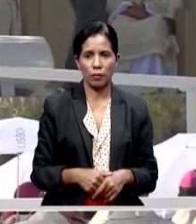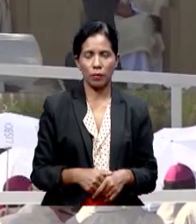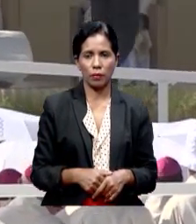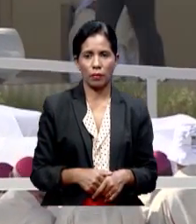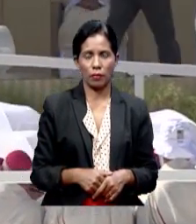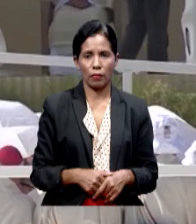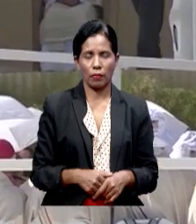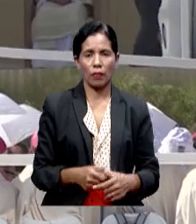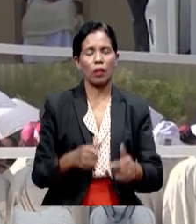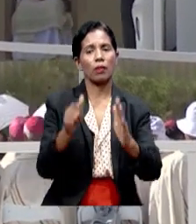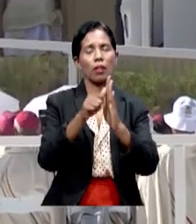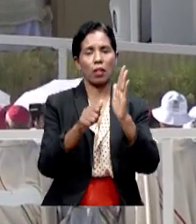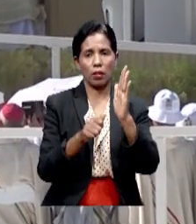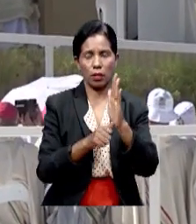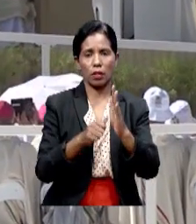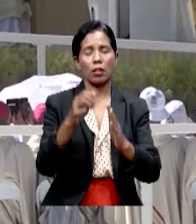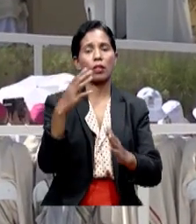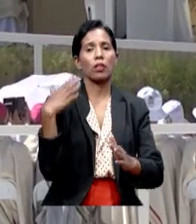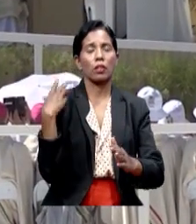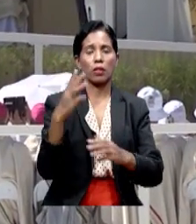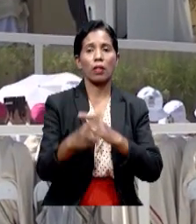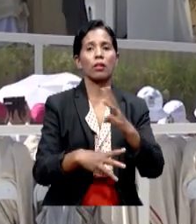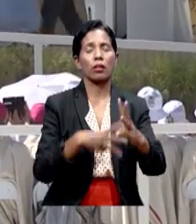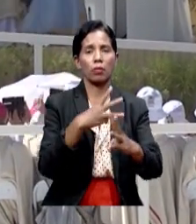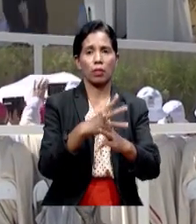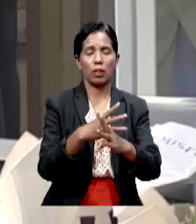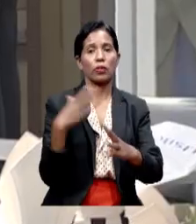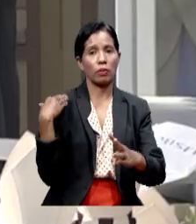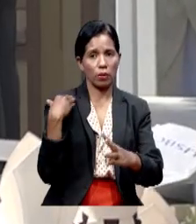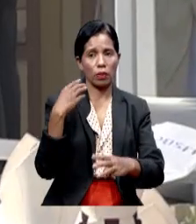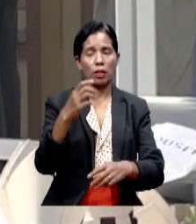Tuir agenda Jornada Mundial Juventude tinen Rihunduaru Anulo Recin